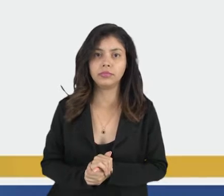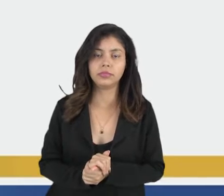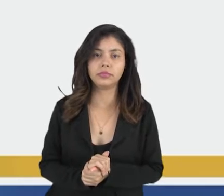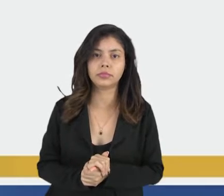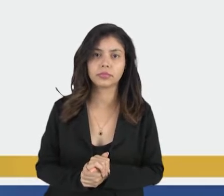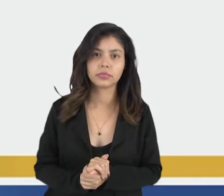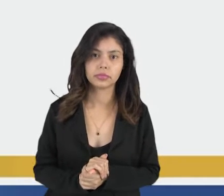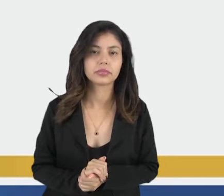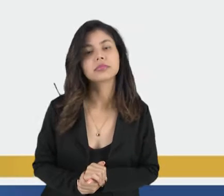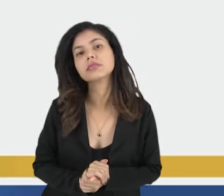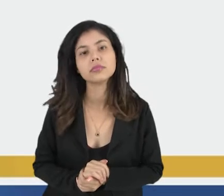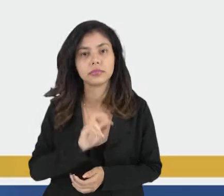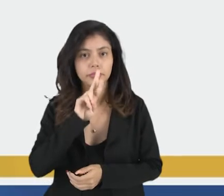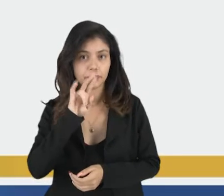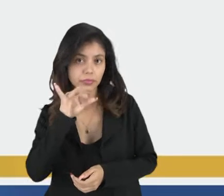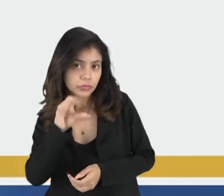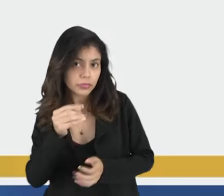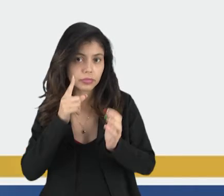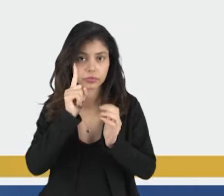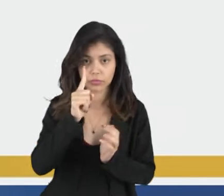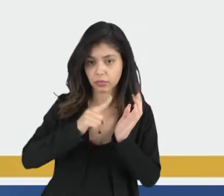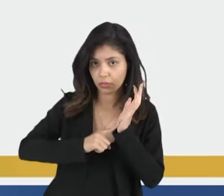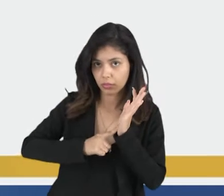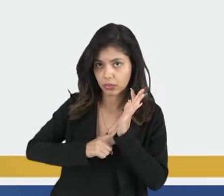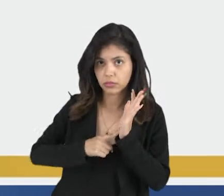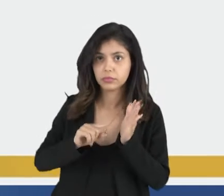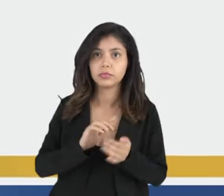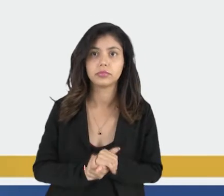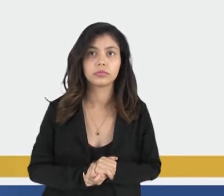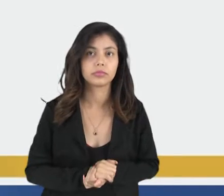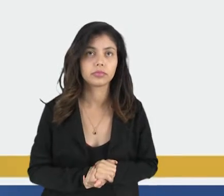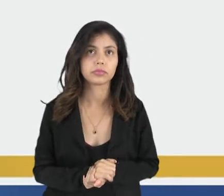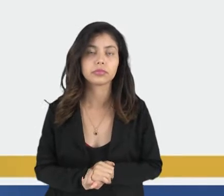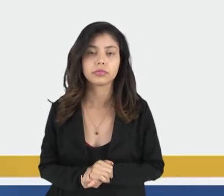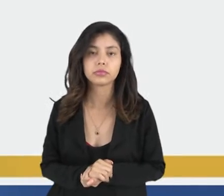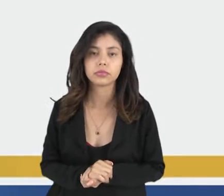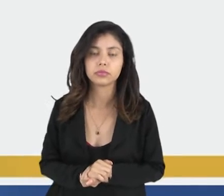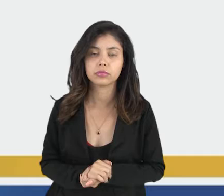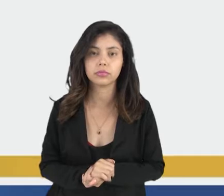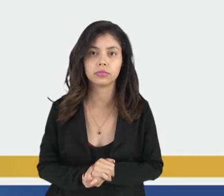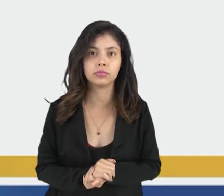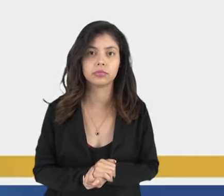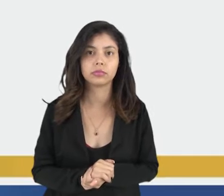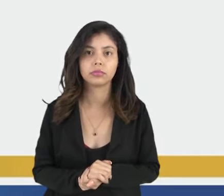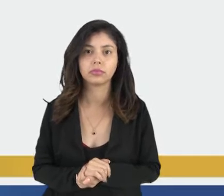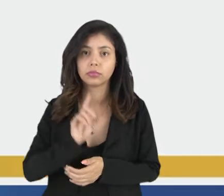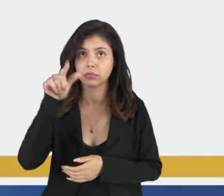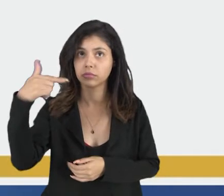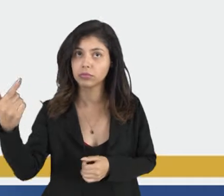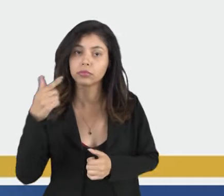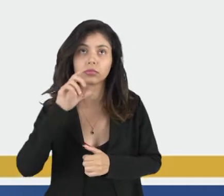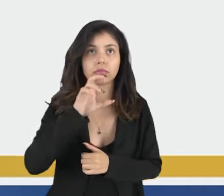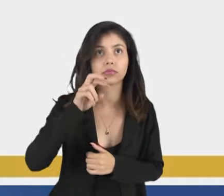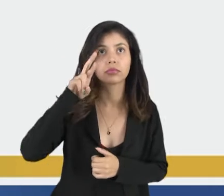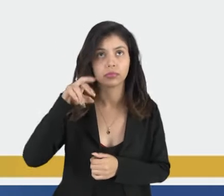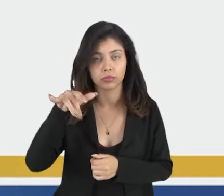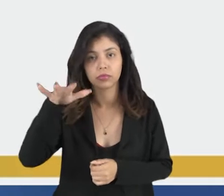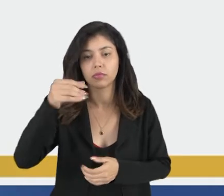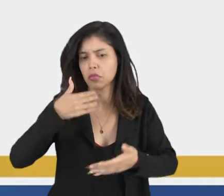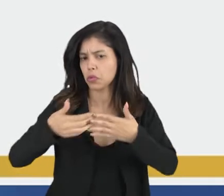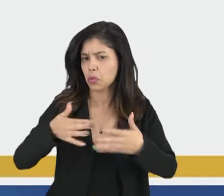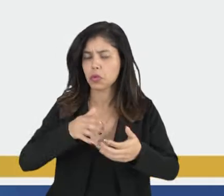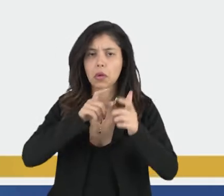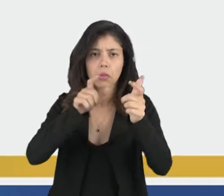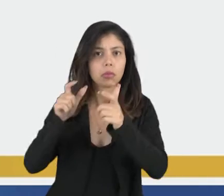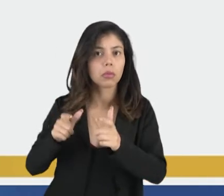ou raio de um ponto ao lado da circunferência, o outro, para onde for, ele